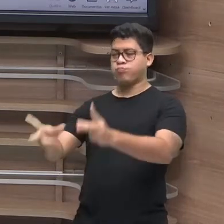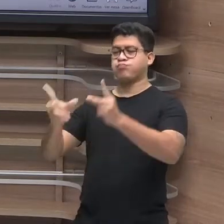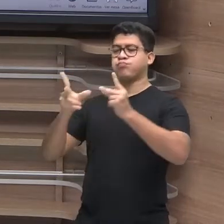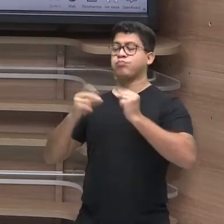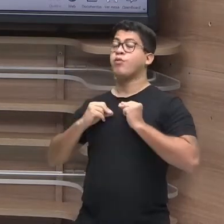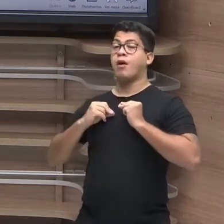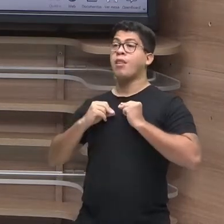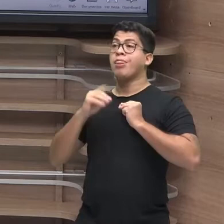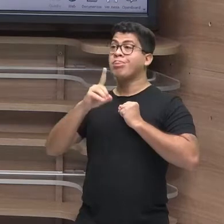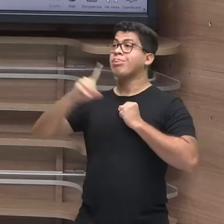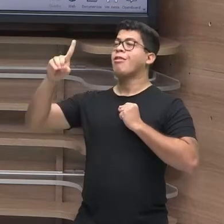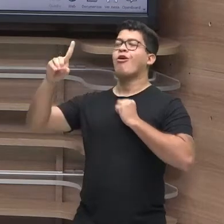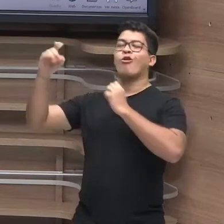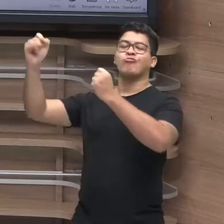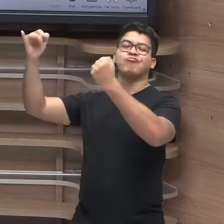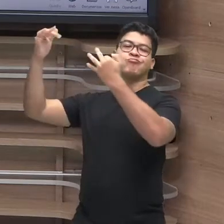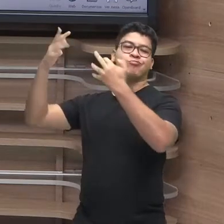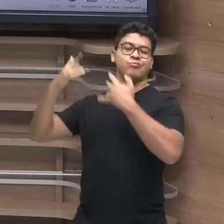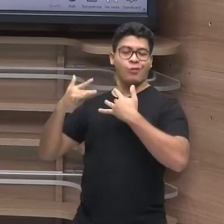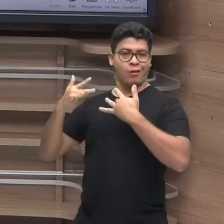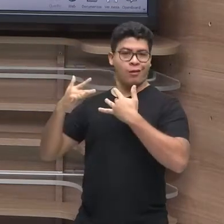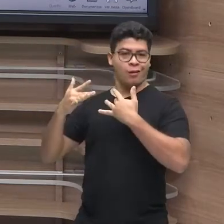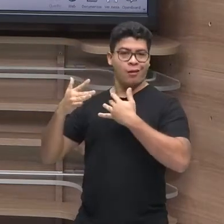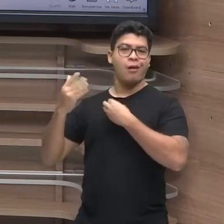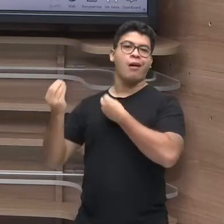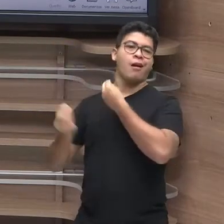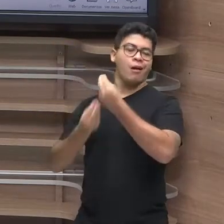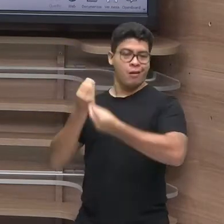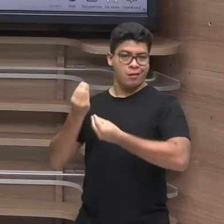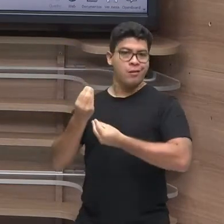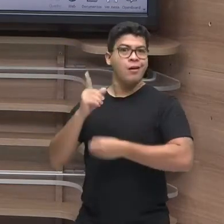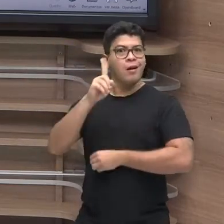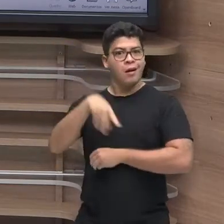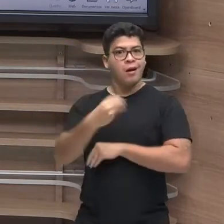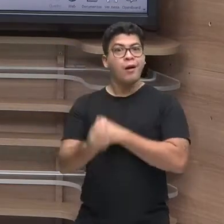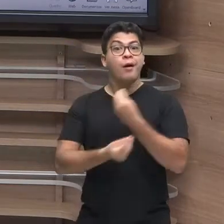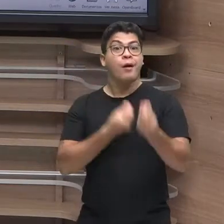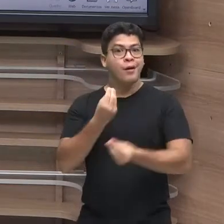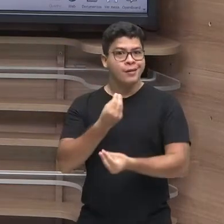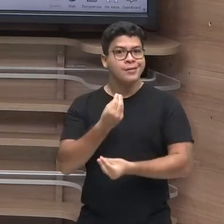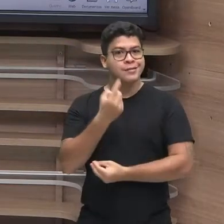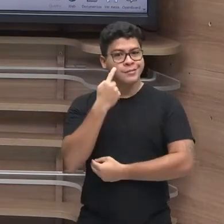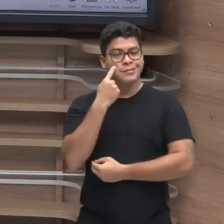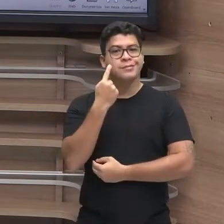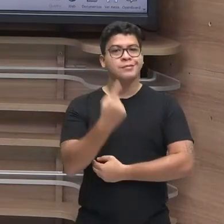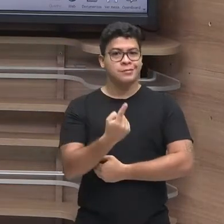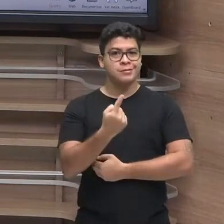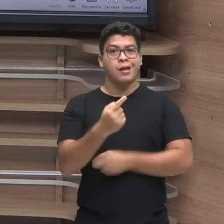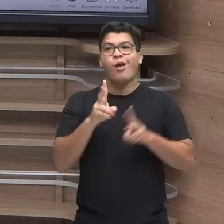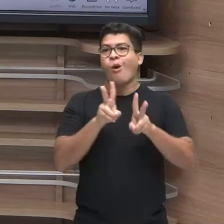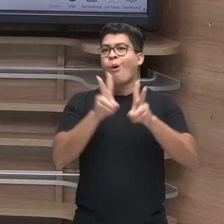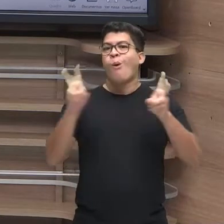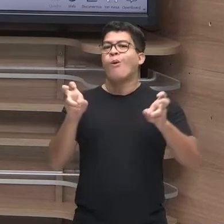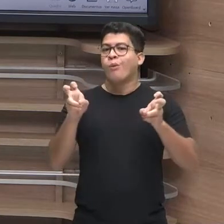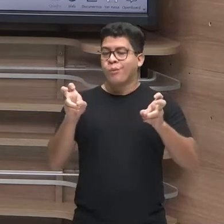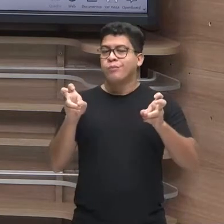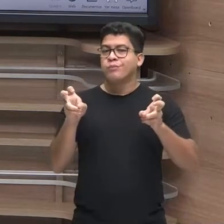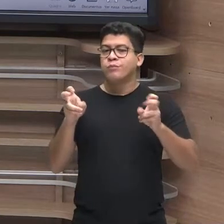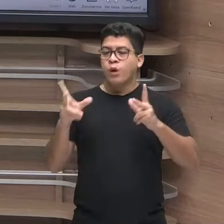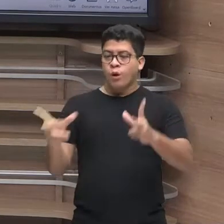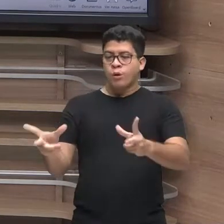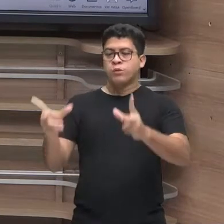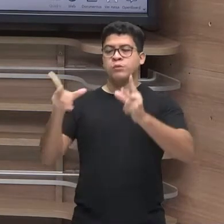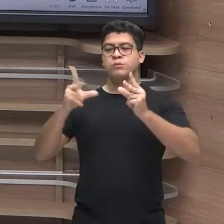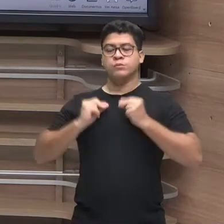foi oferecido, né, pelos deuses, por Deus a eles. Então, se este poder ali está legitimado desta forma, então a